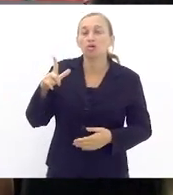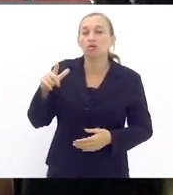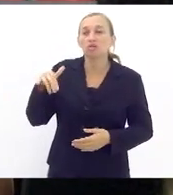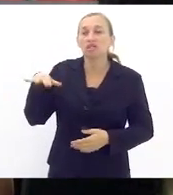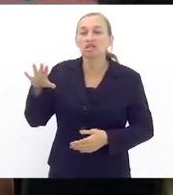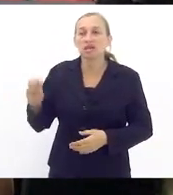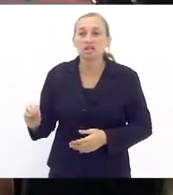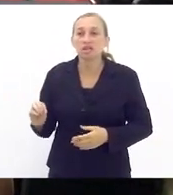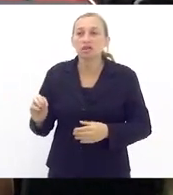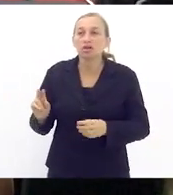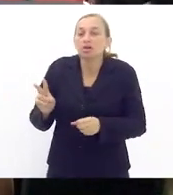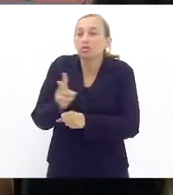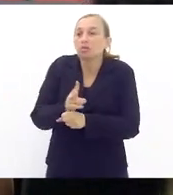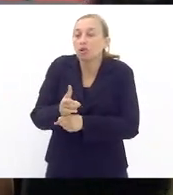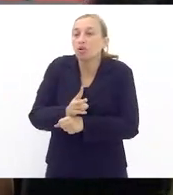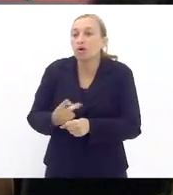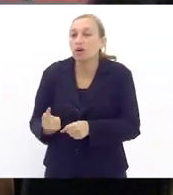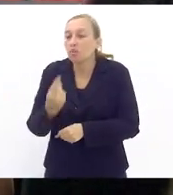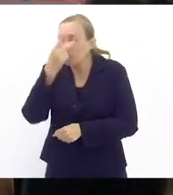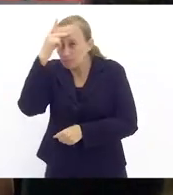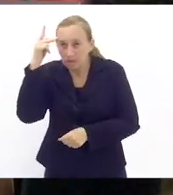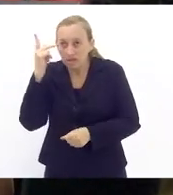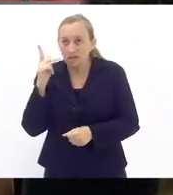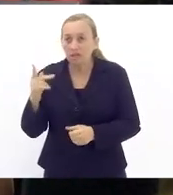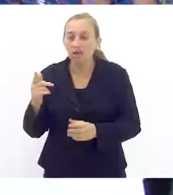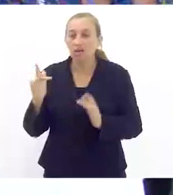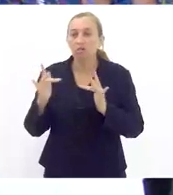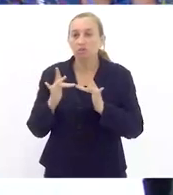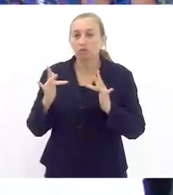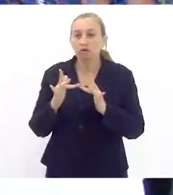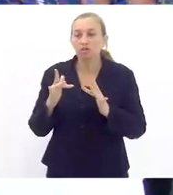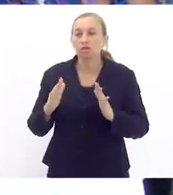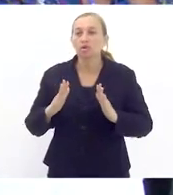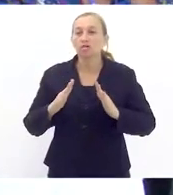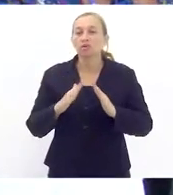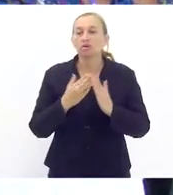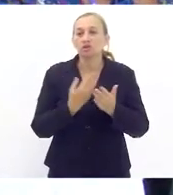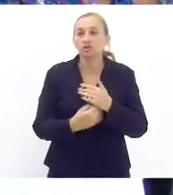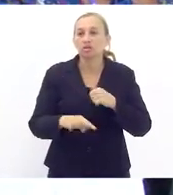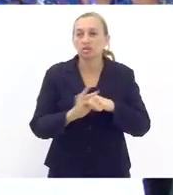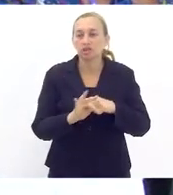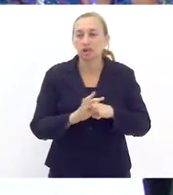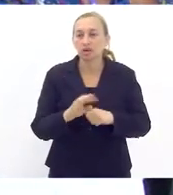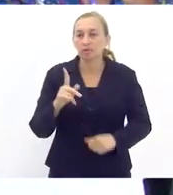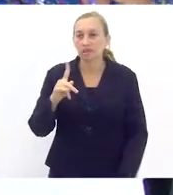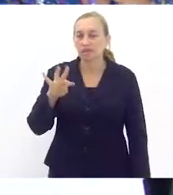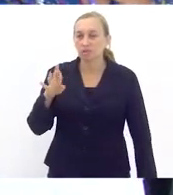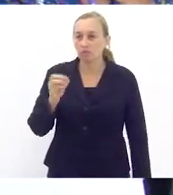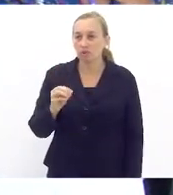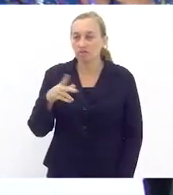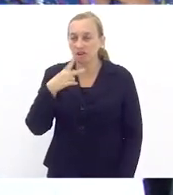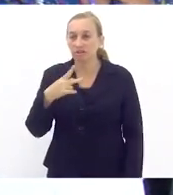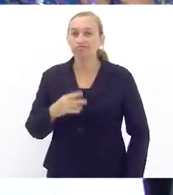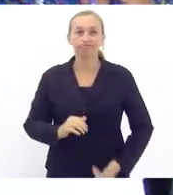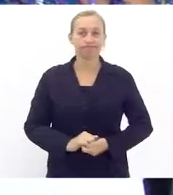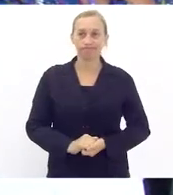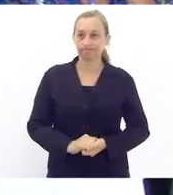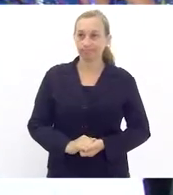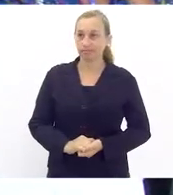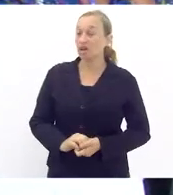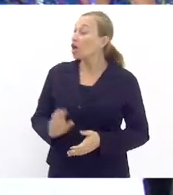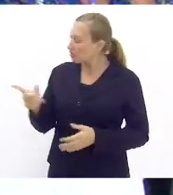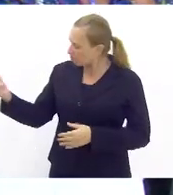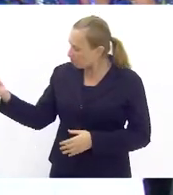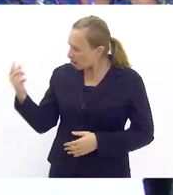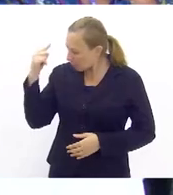enlouquecido tentando arrumar alguém aí você entra em contato com a Faetec com o setor de patrimônio o cara fala só assim manda